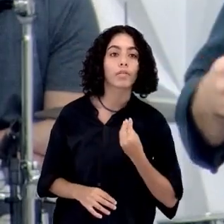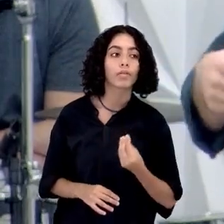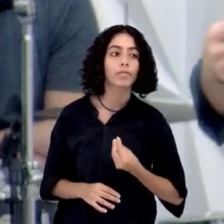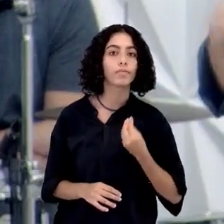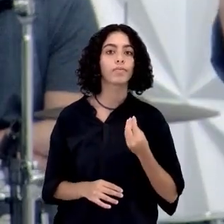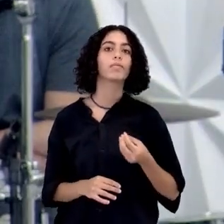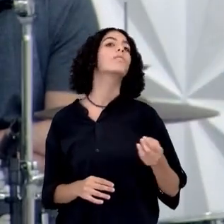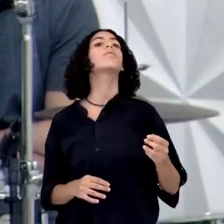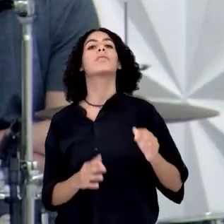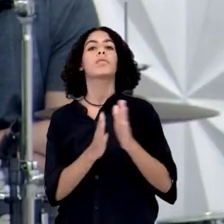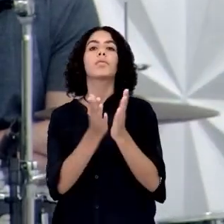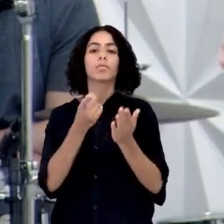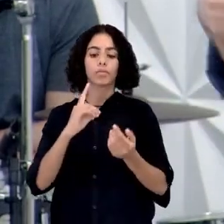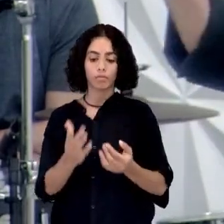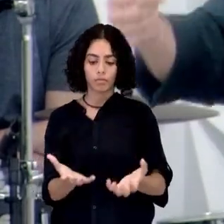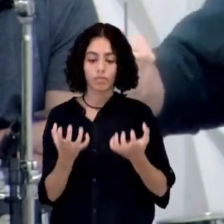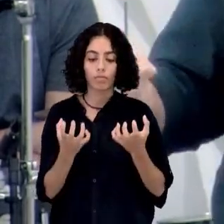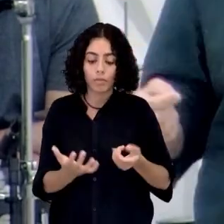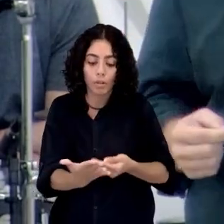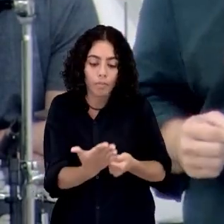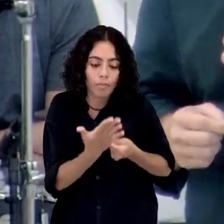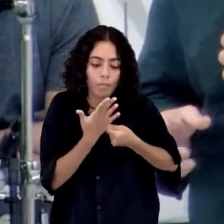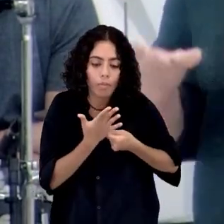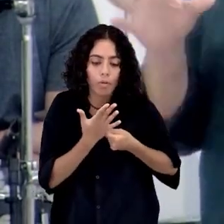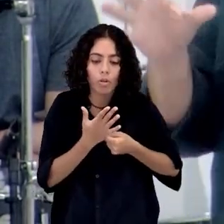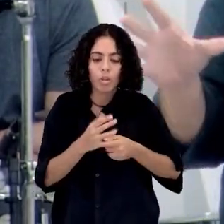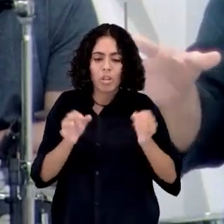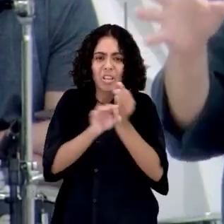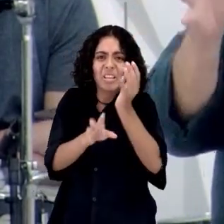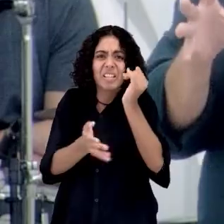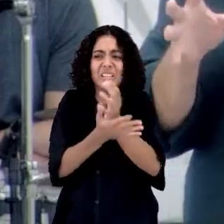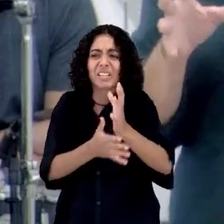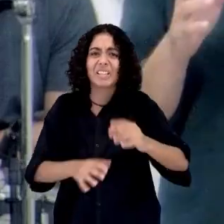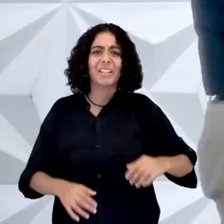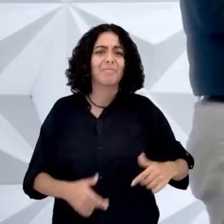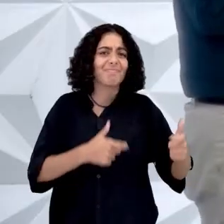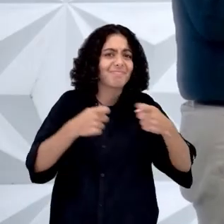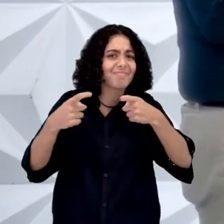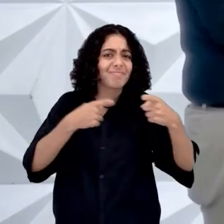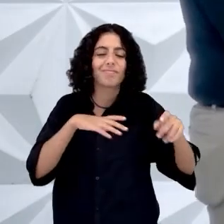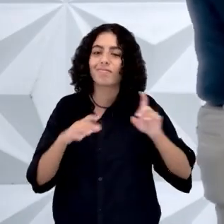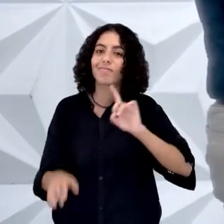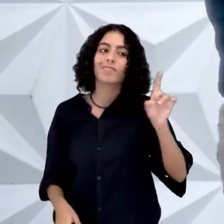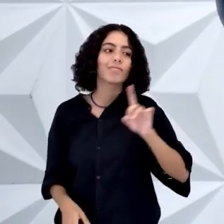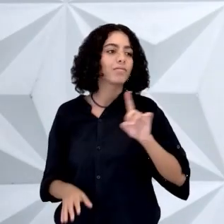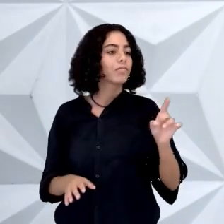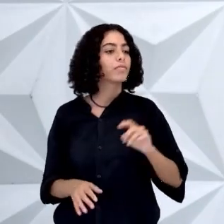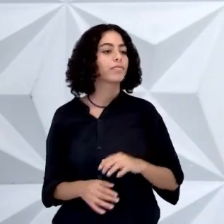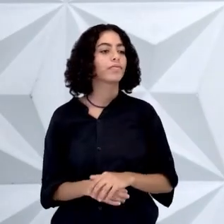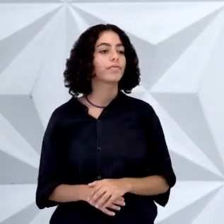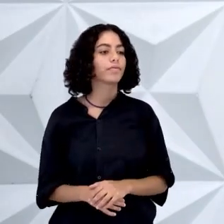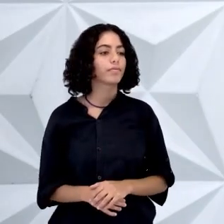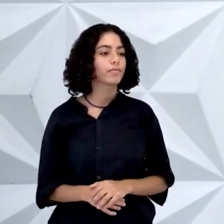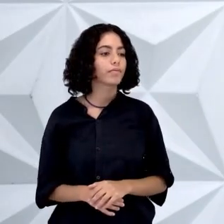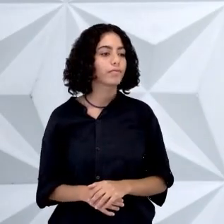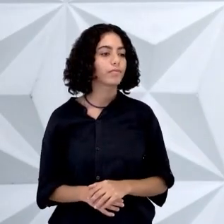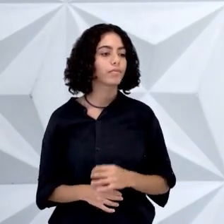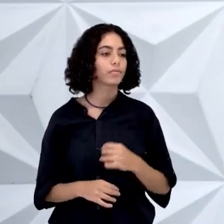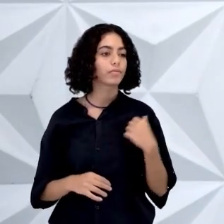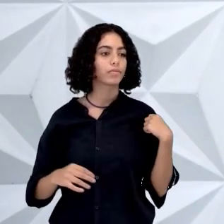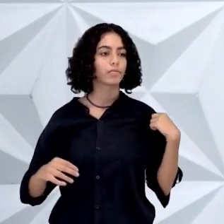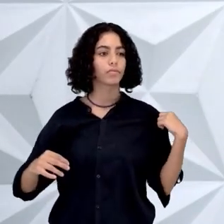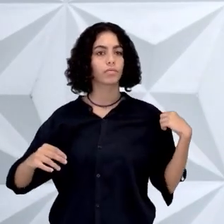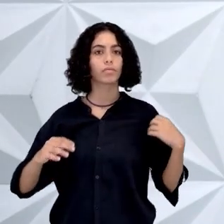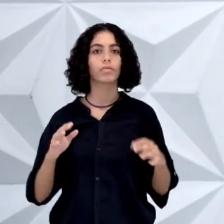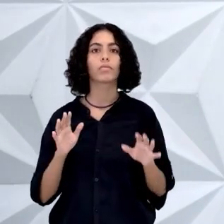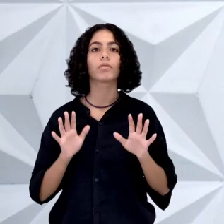é de destruição, não é de tragédia. A tragédia, na verdade, era a corrupção humana. Mas